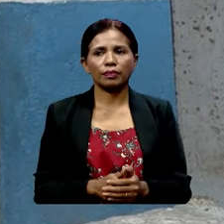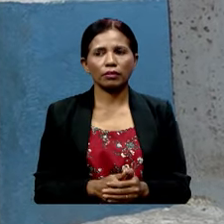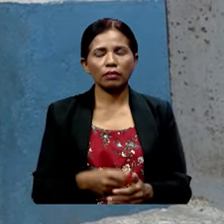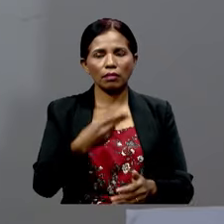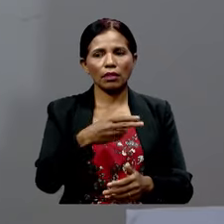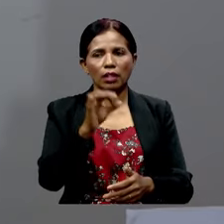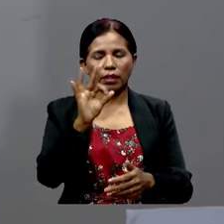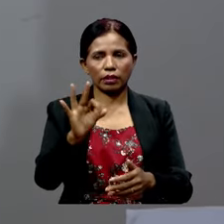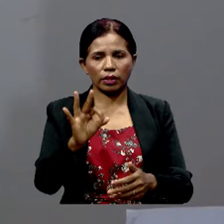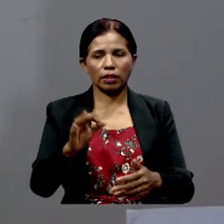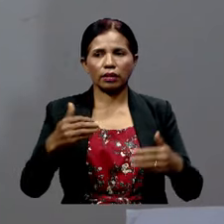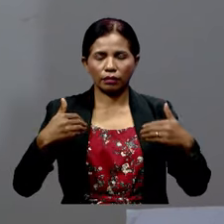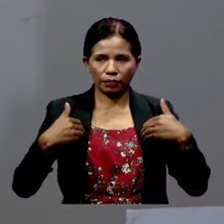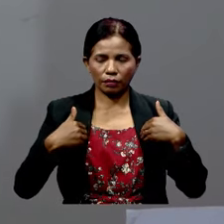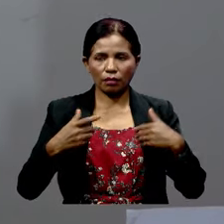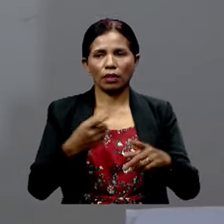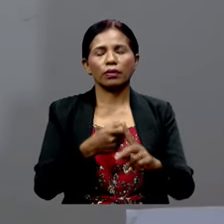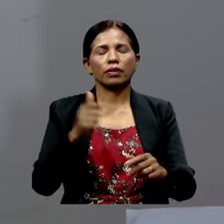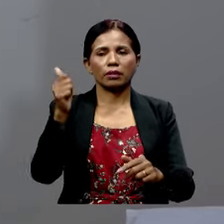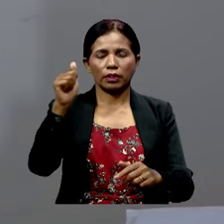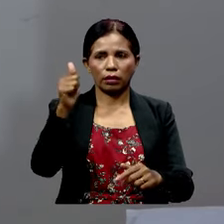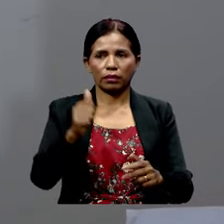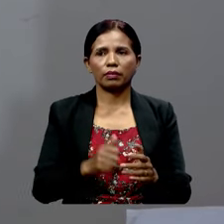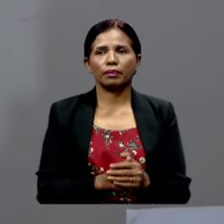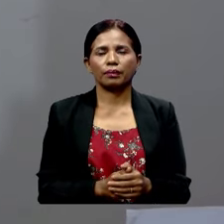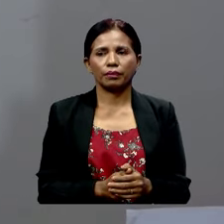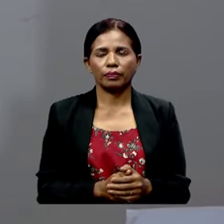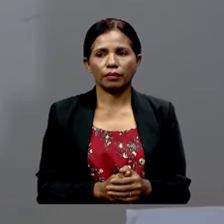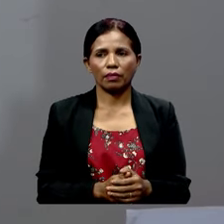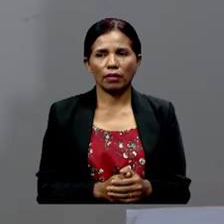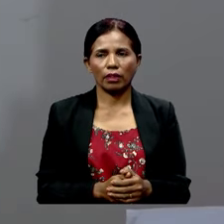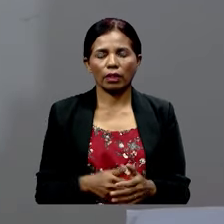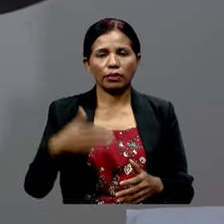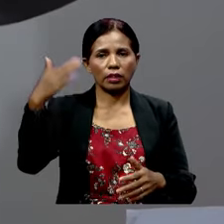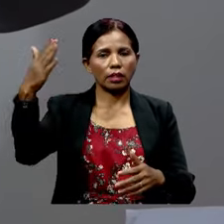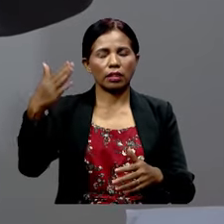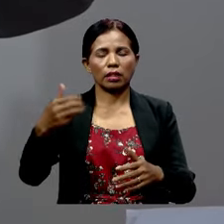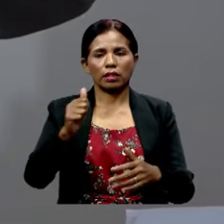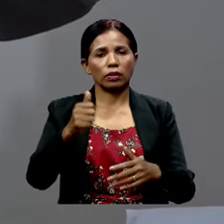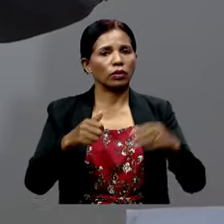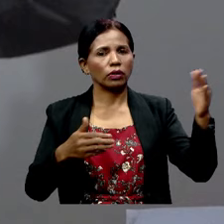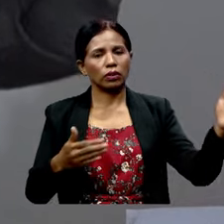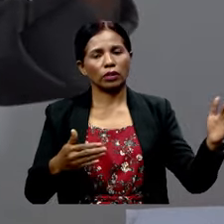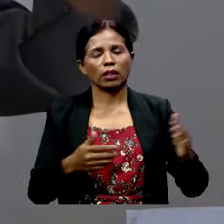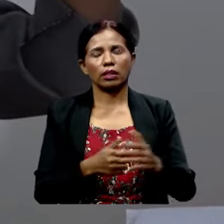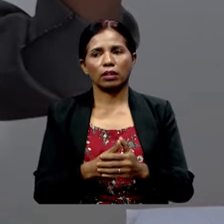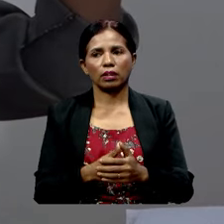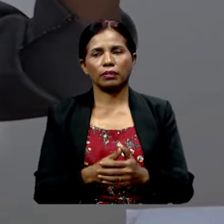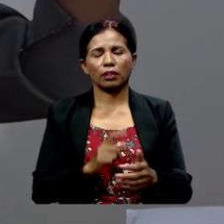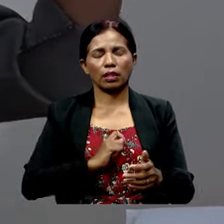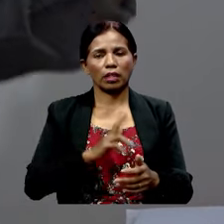e a sua parte leva em sem nulo. Sua parte leva em sem nulo. Mas sobre, né? Está em vez